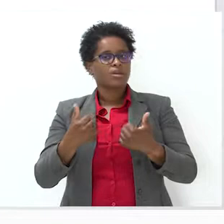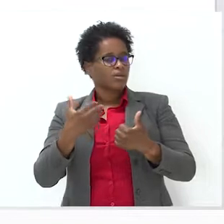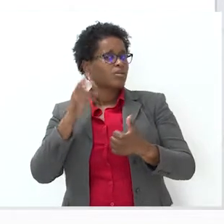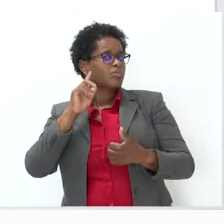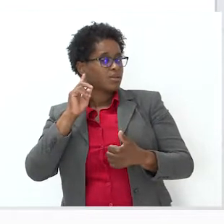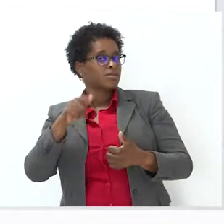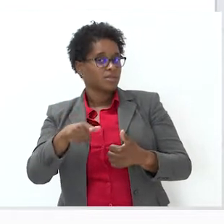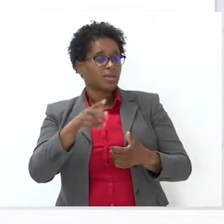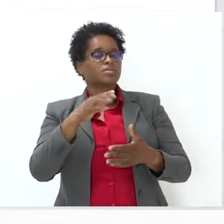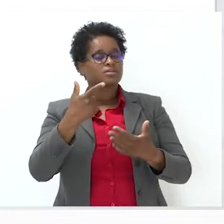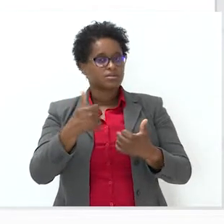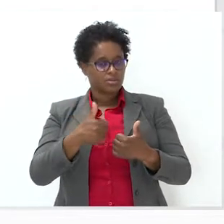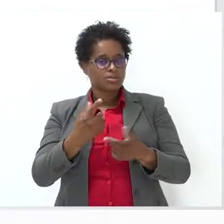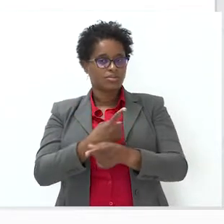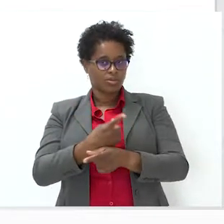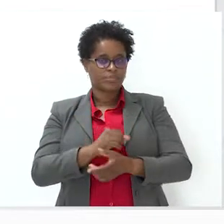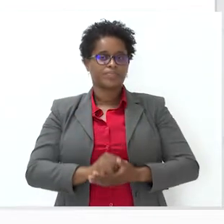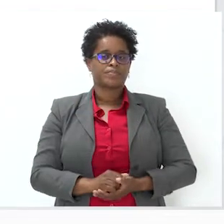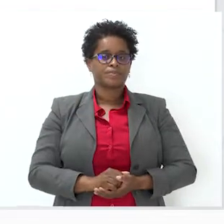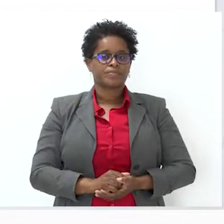riqueza dessa habilidade.